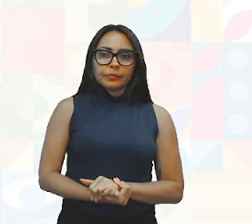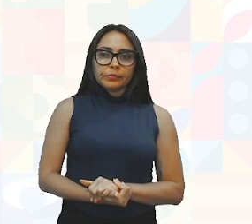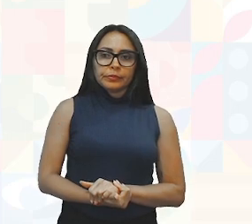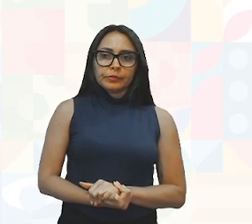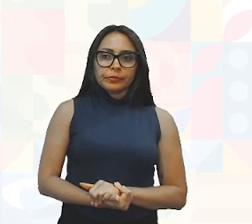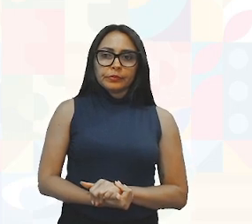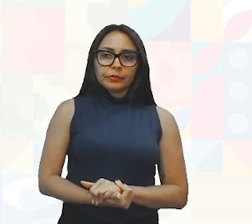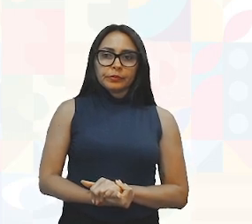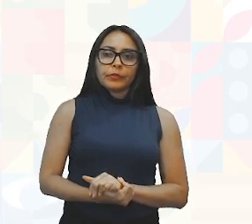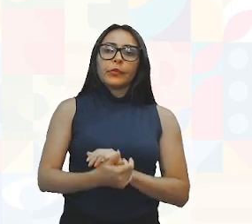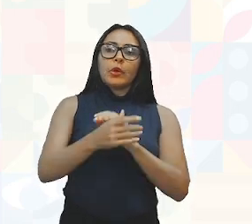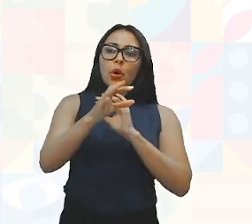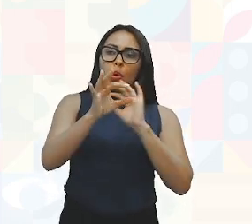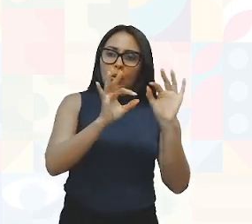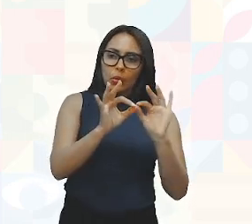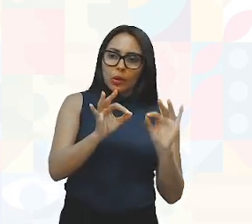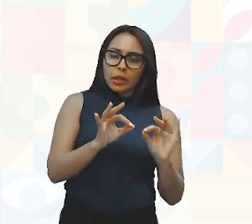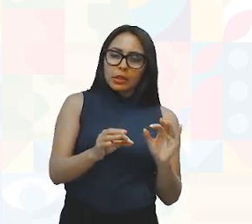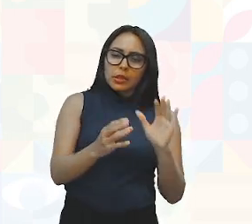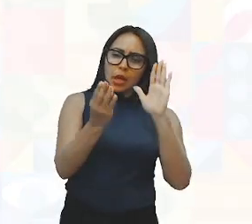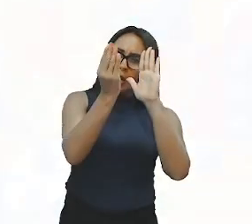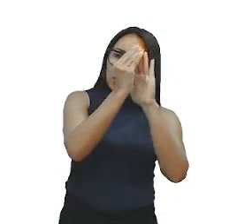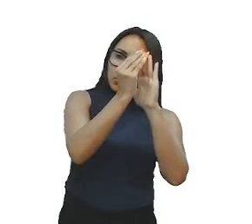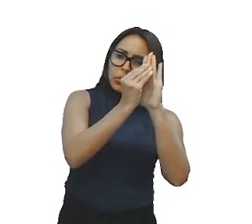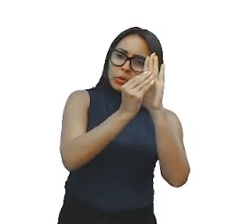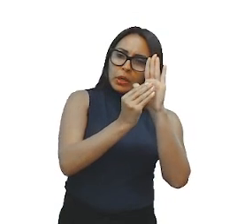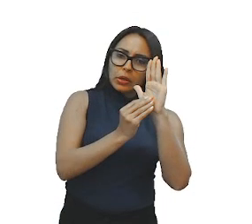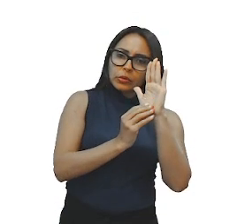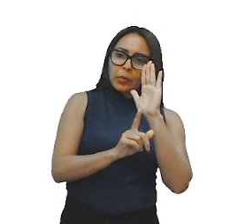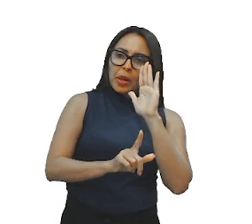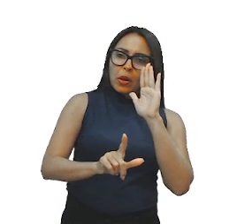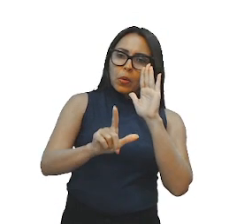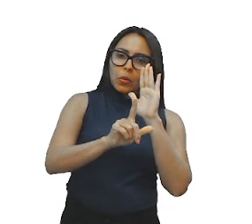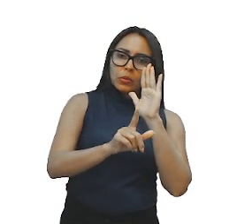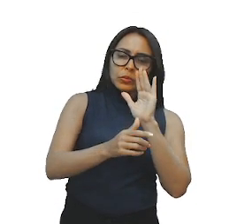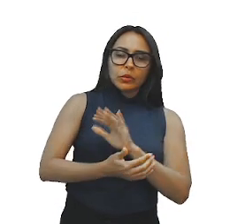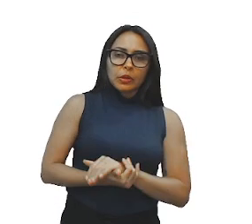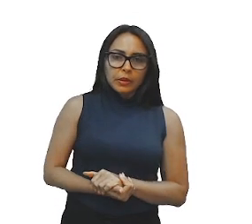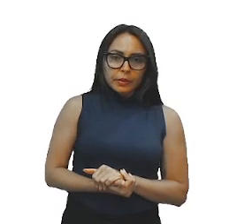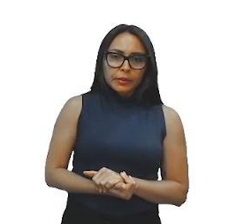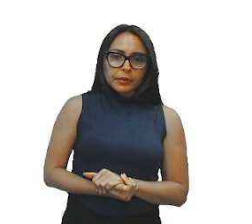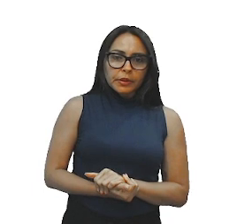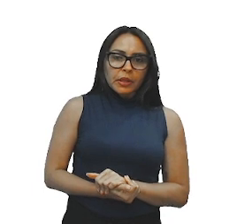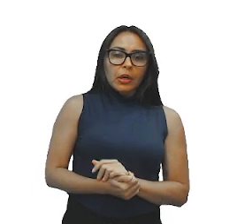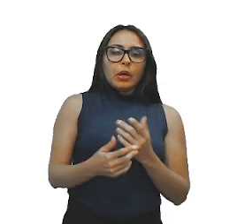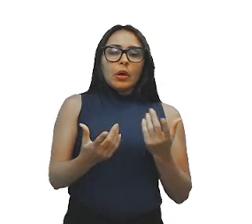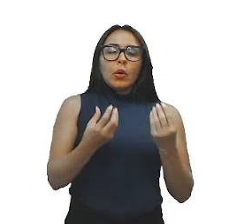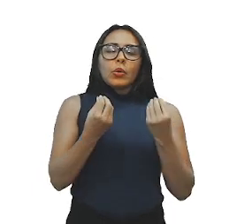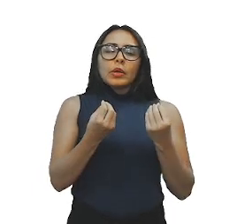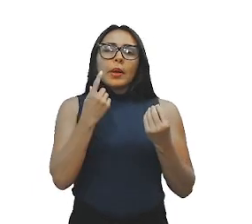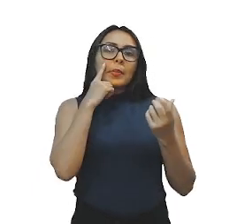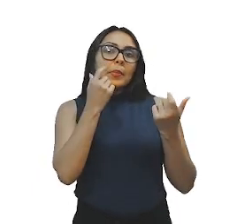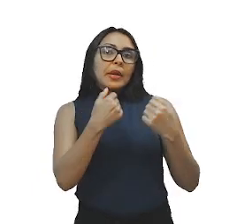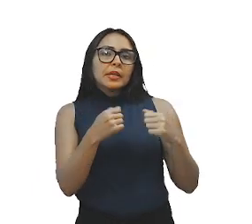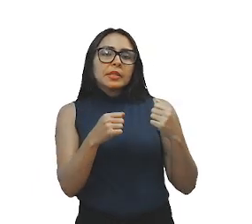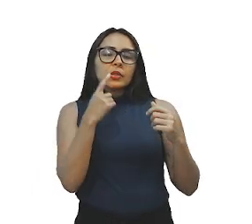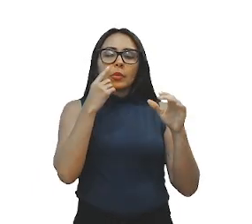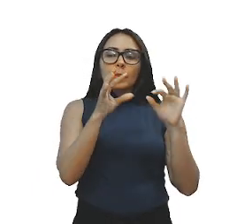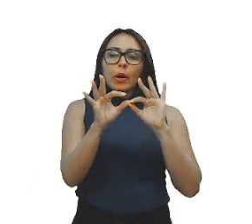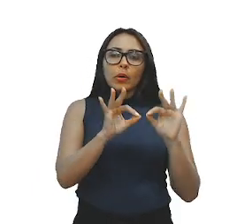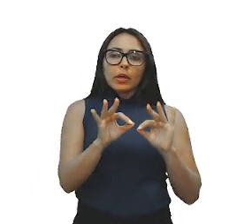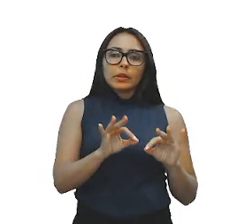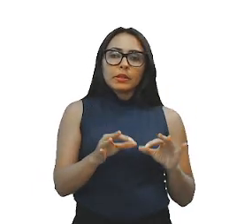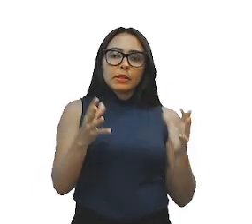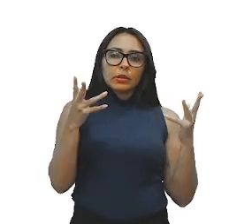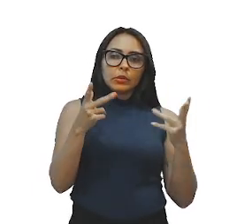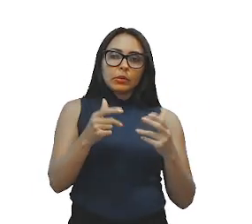Organizar os dados de forma lógica. O que é necessário para organizar os dados de forma lógica? Antes de começar